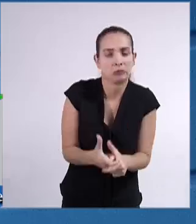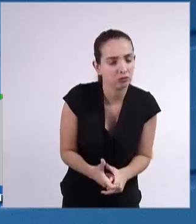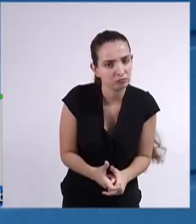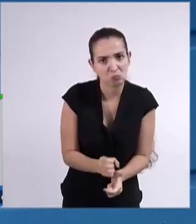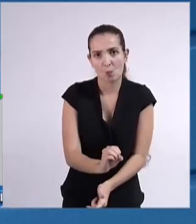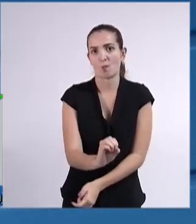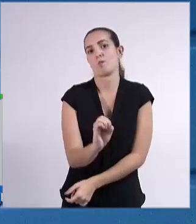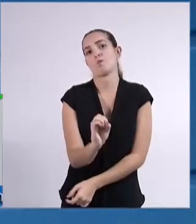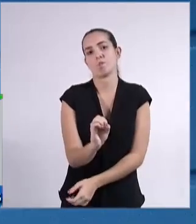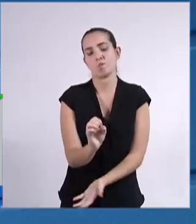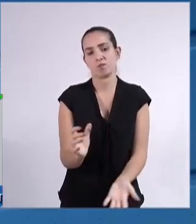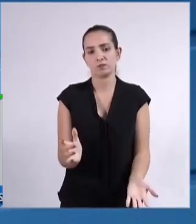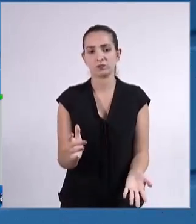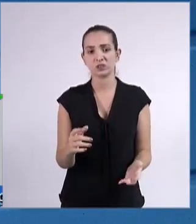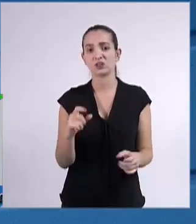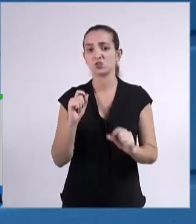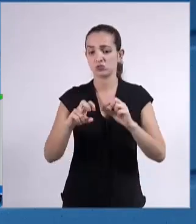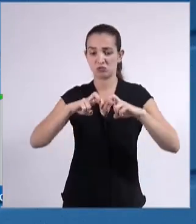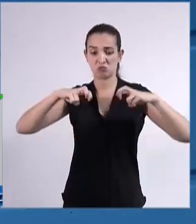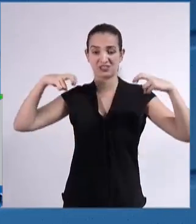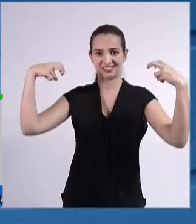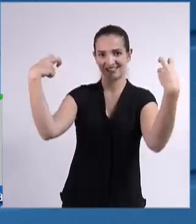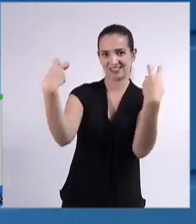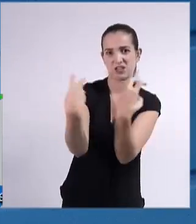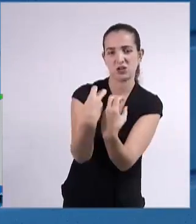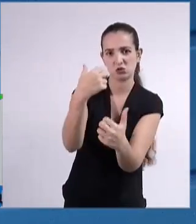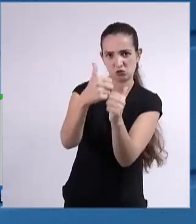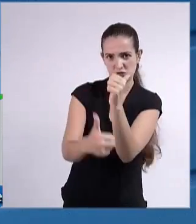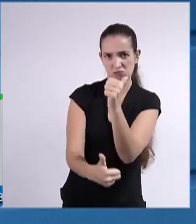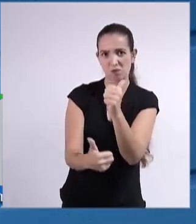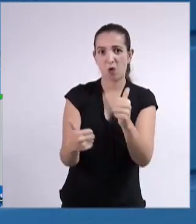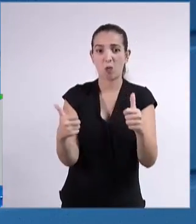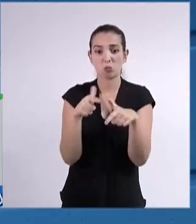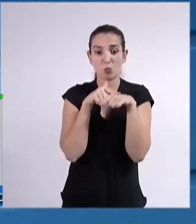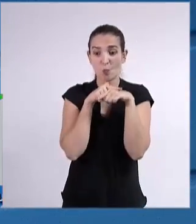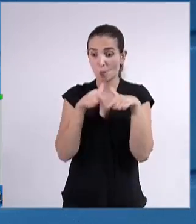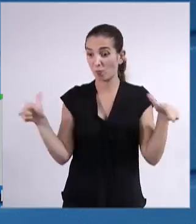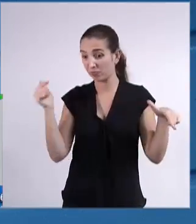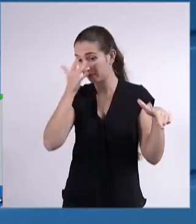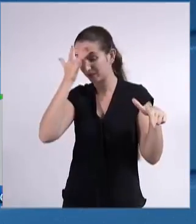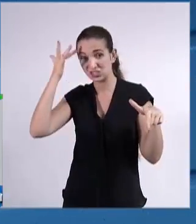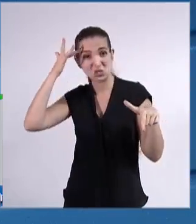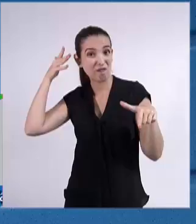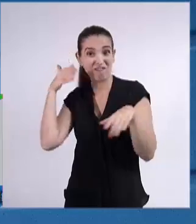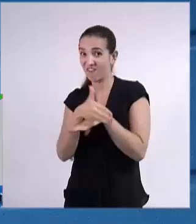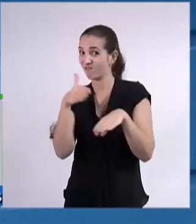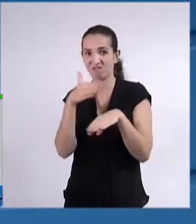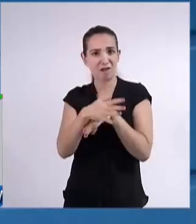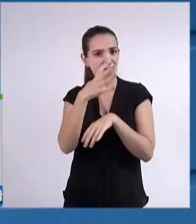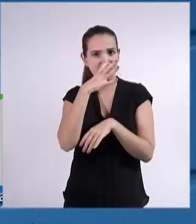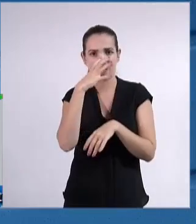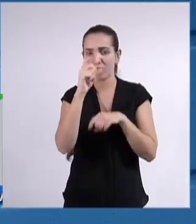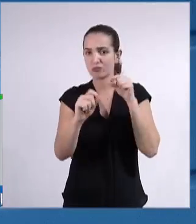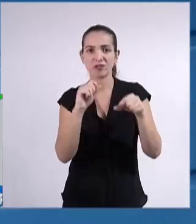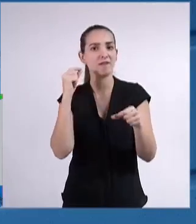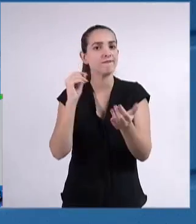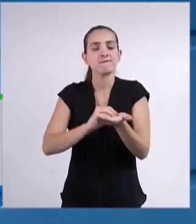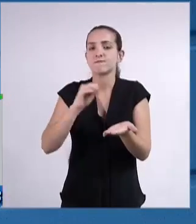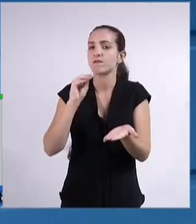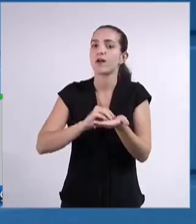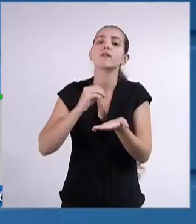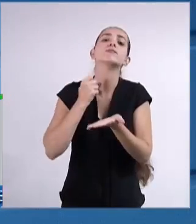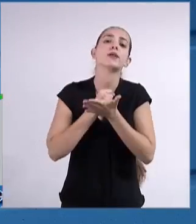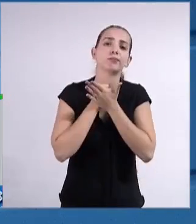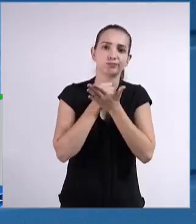E os estádios vazios é o reflexo dessa falta de apoio, dessa falta de reconhecimento do